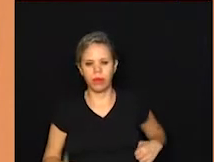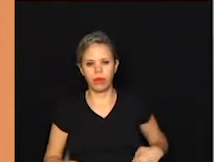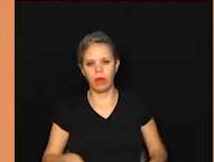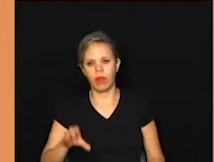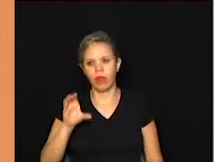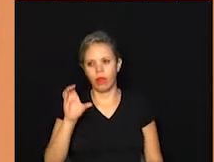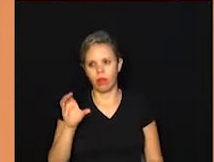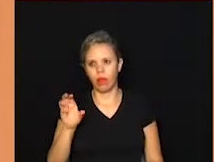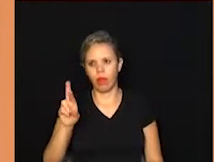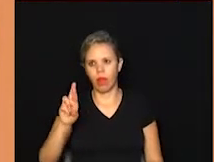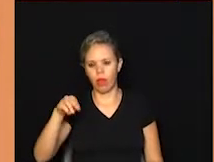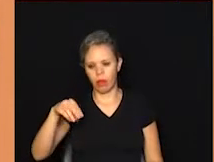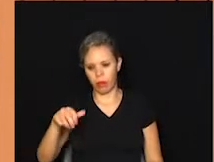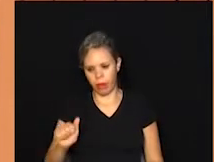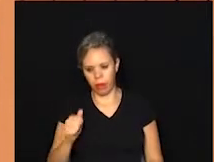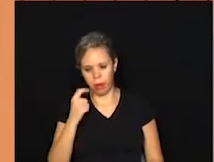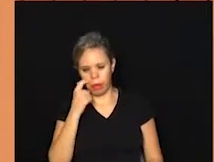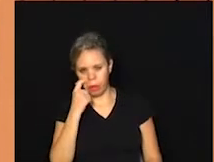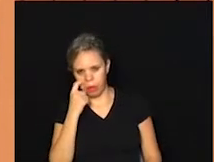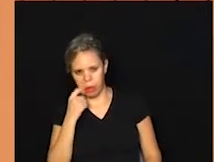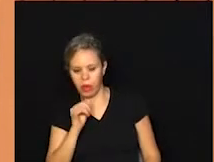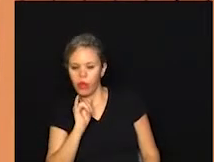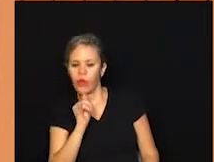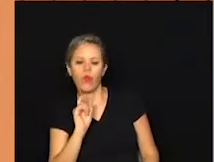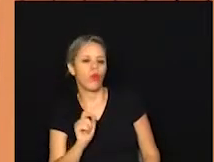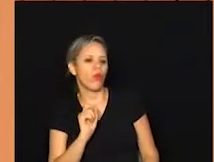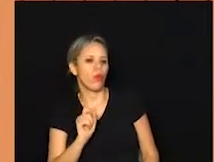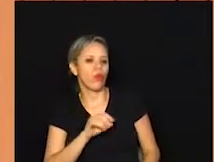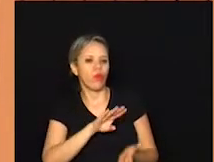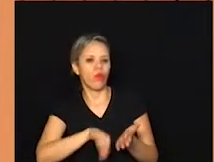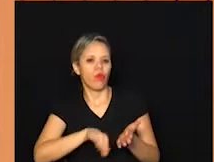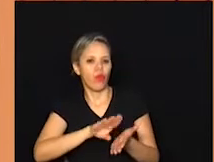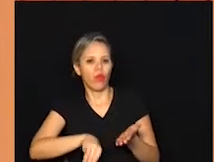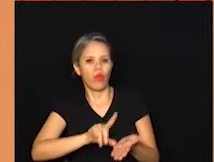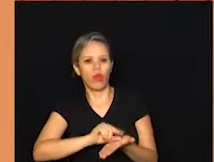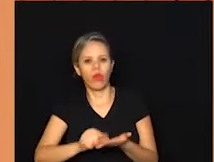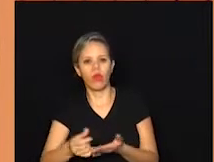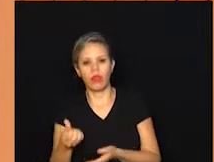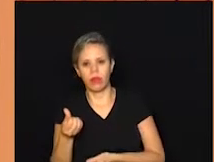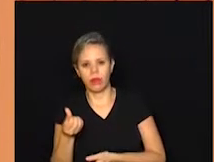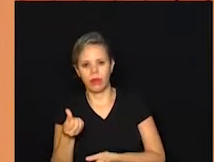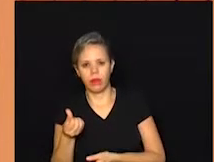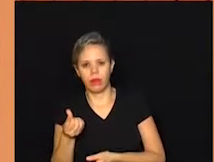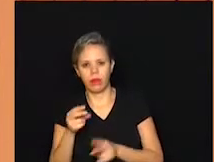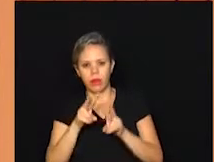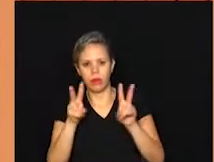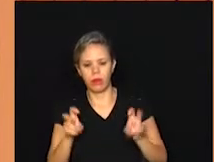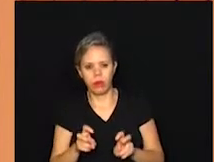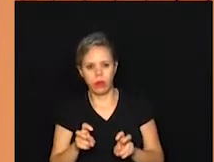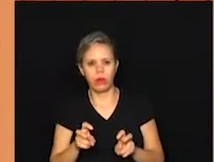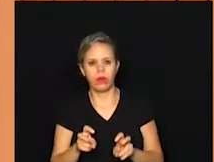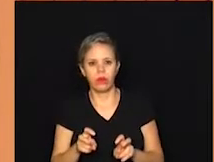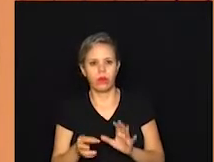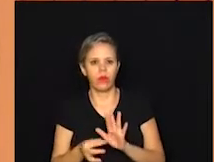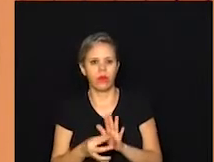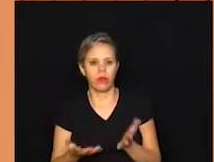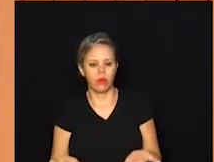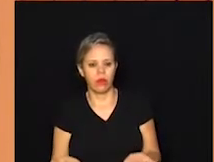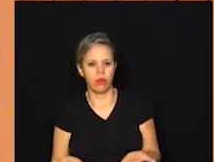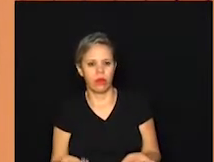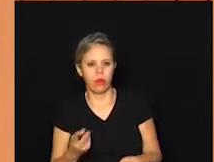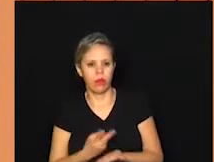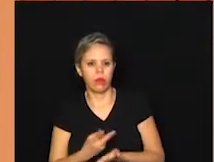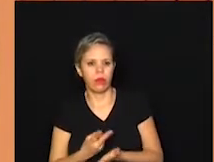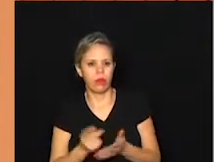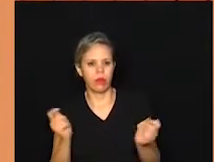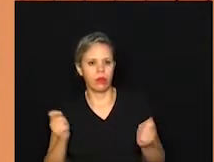CRMA. Ele diz o seguinte: a retirada do artigo 6º, em virtude de tal dispositivo, se mantido,